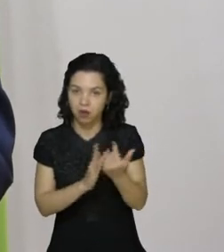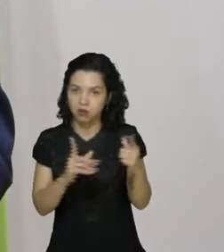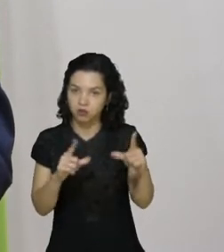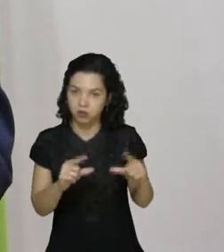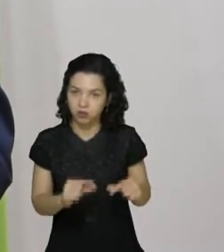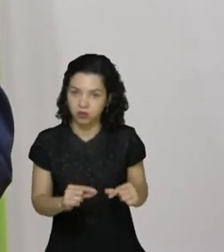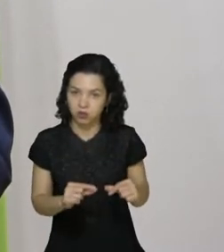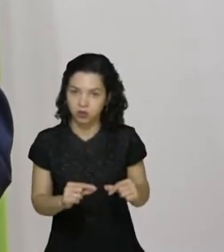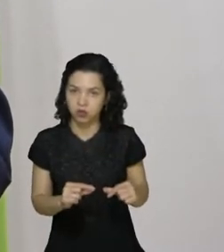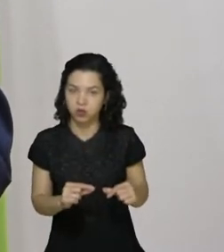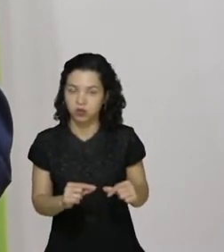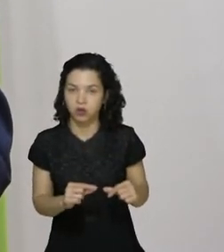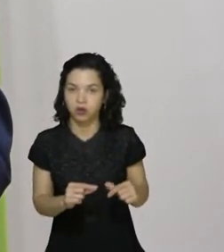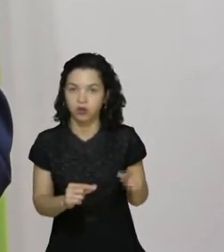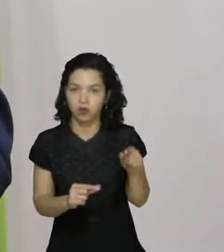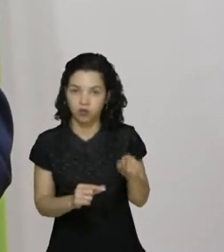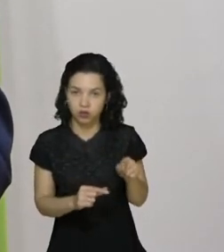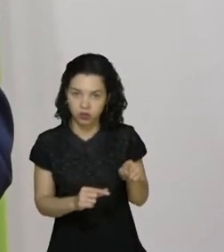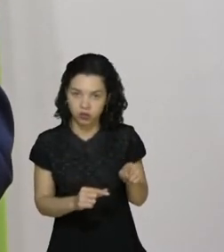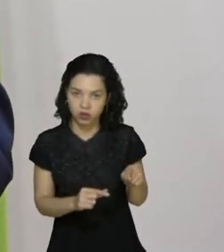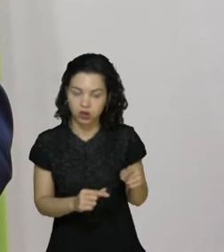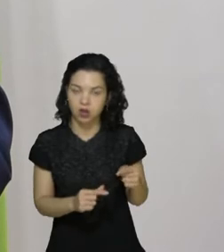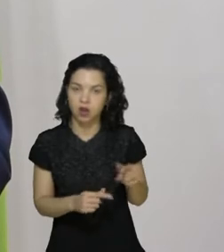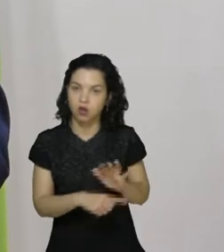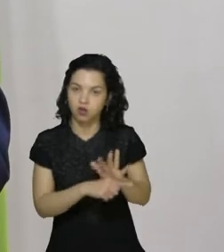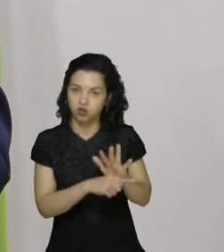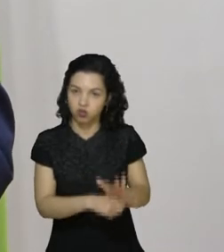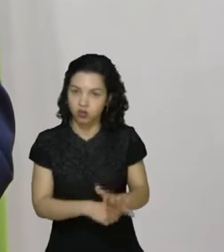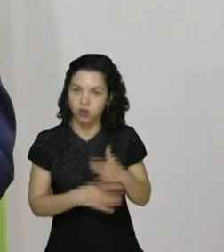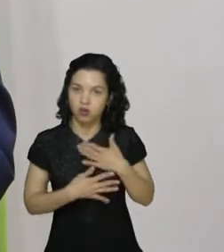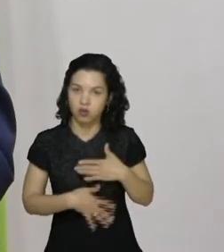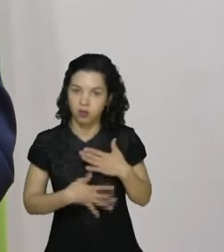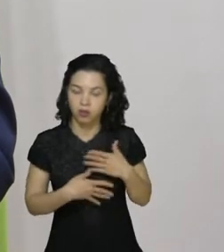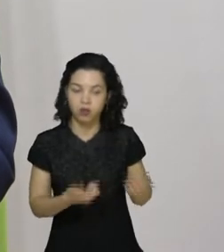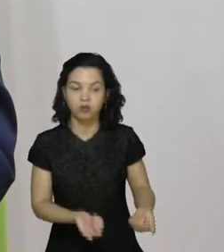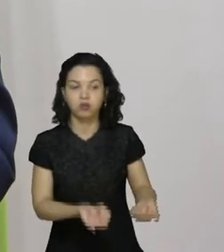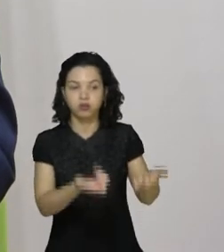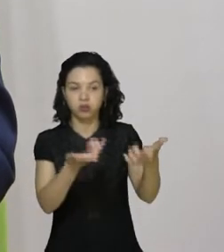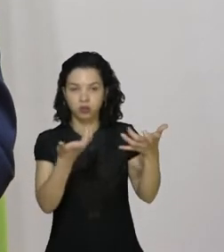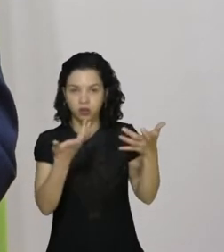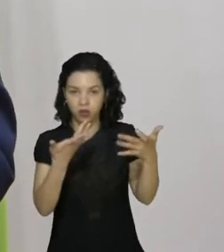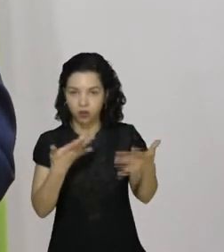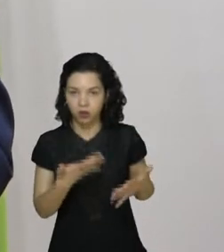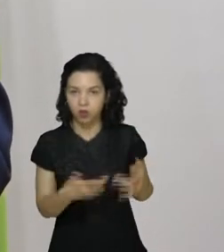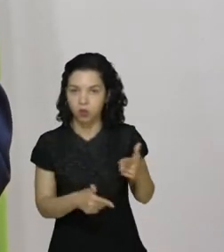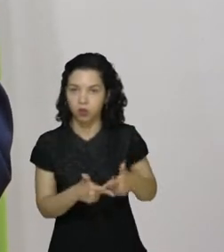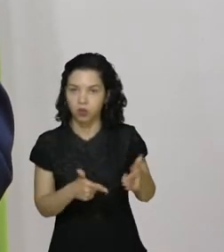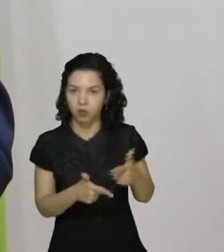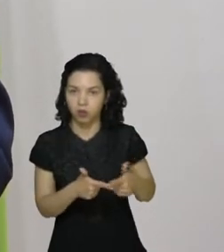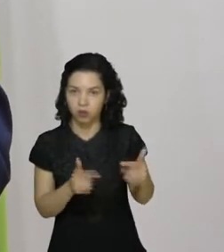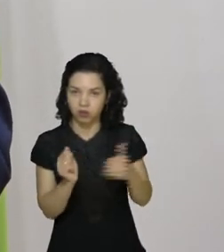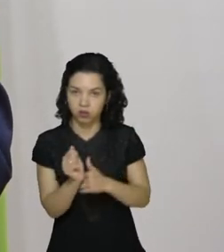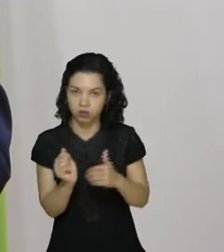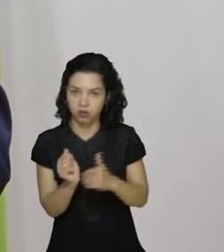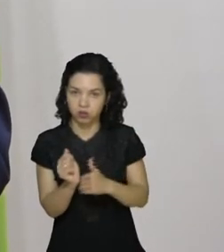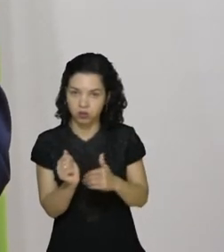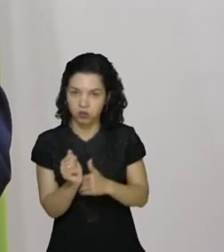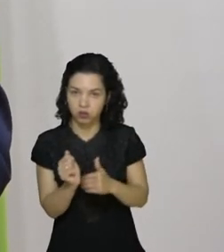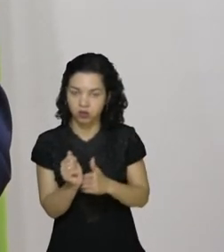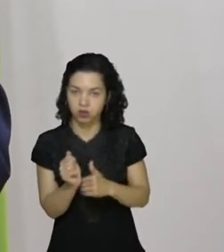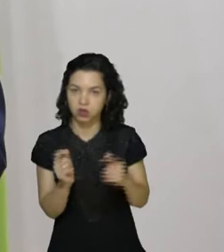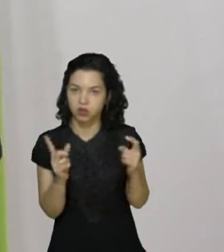você dá condições de tranquilidade para uma pessoa, te dizer o que ela tem, os segredos, as